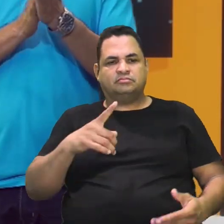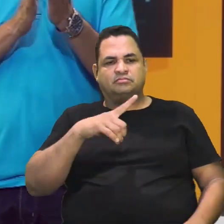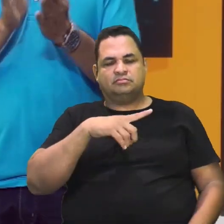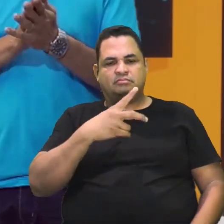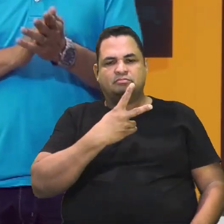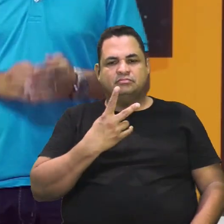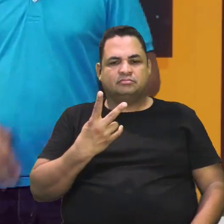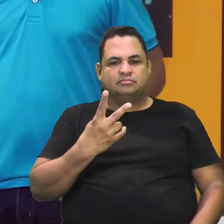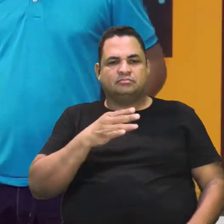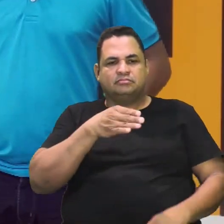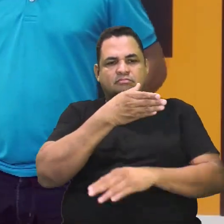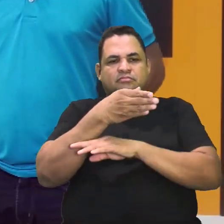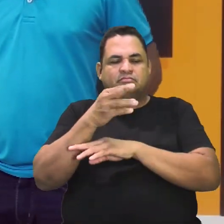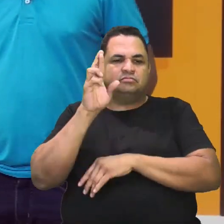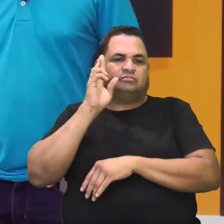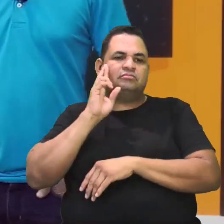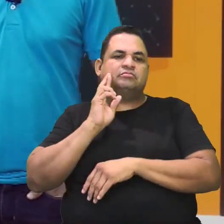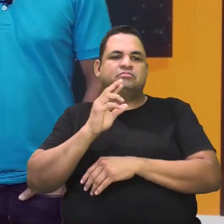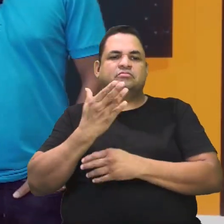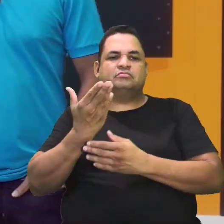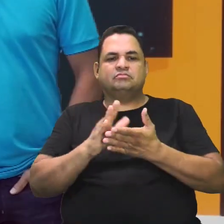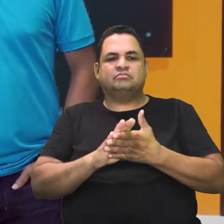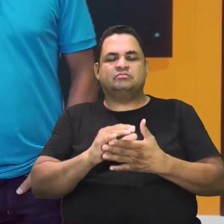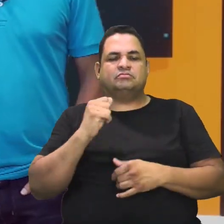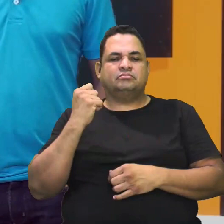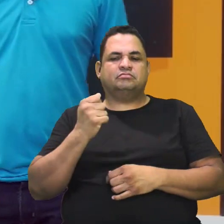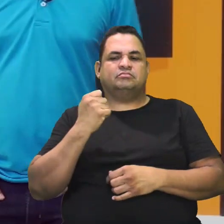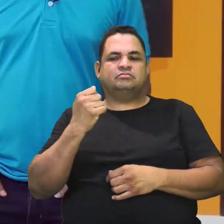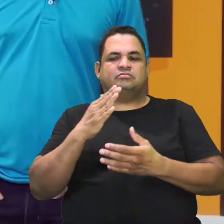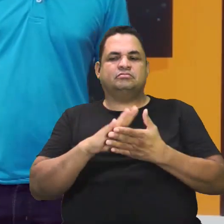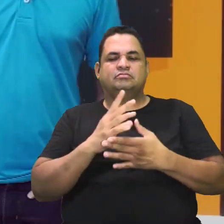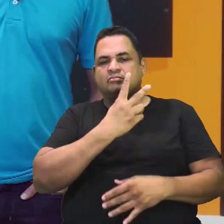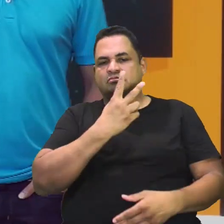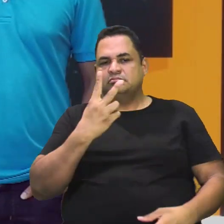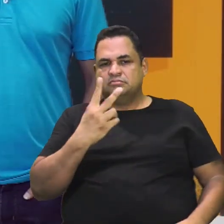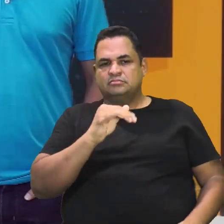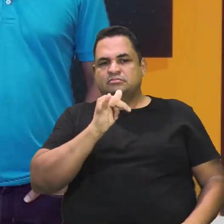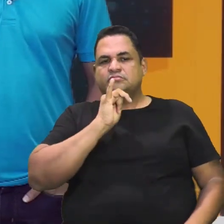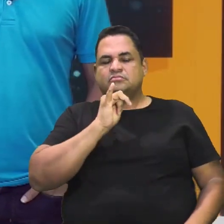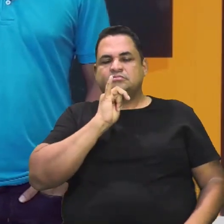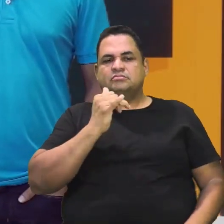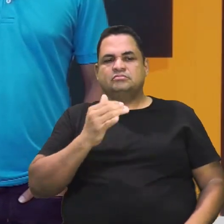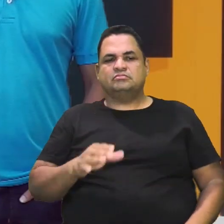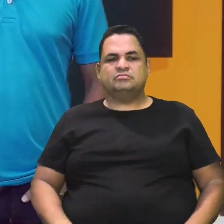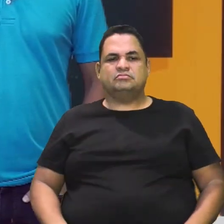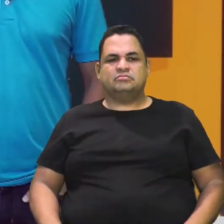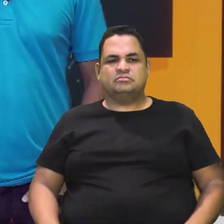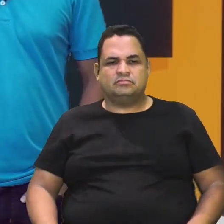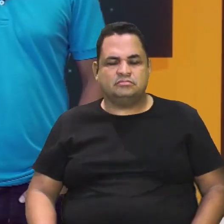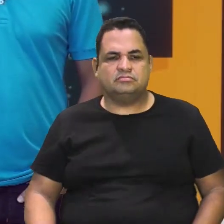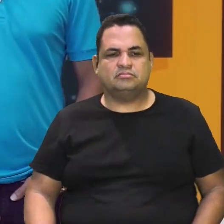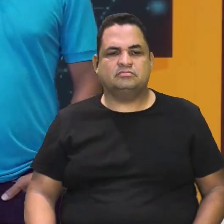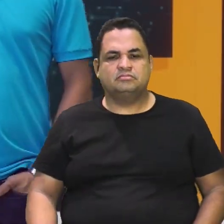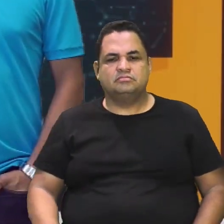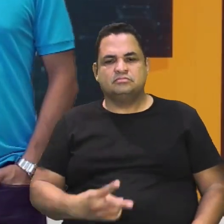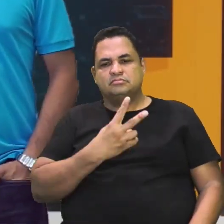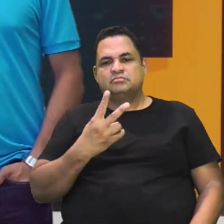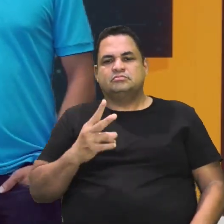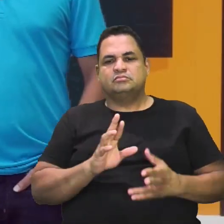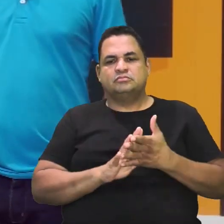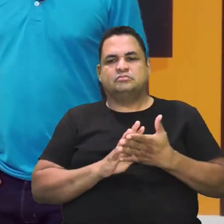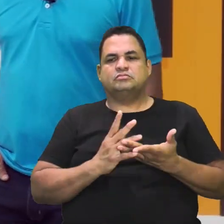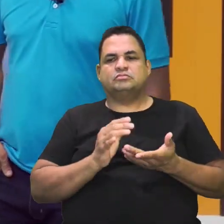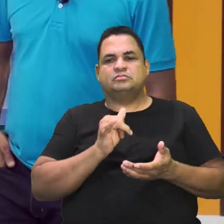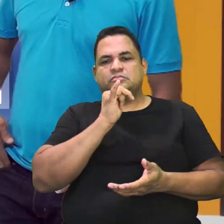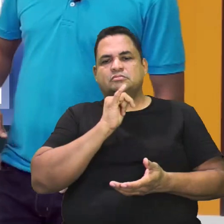Temos a nossa bandeirinha de Rondônia e a bandeirinha do Rio Grande. Então, um exemplo de retas paralelas e um exemplo de